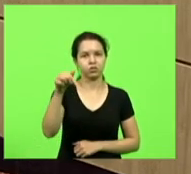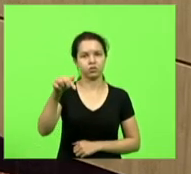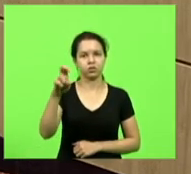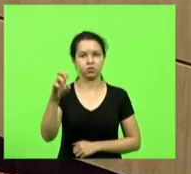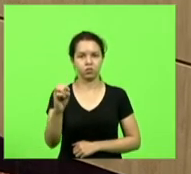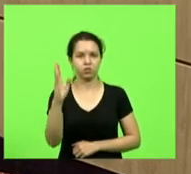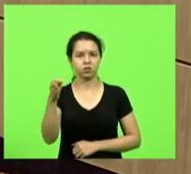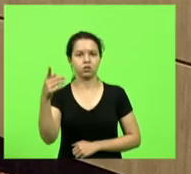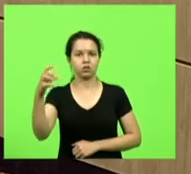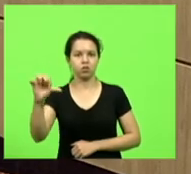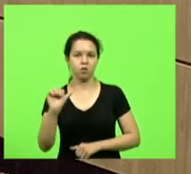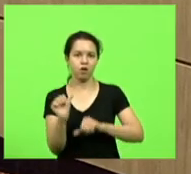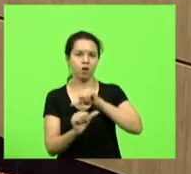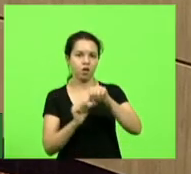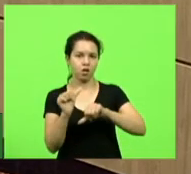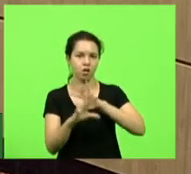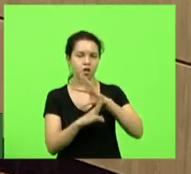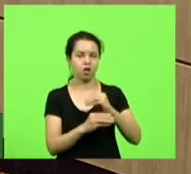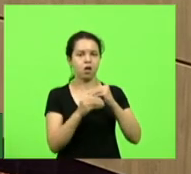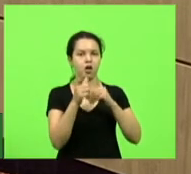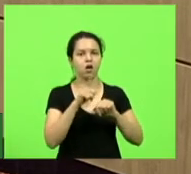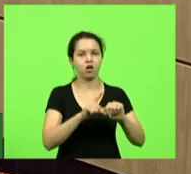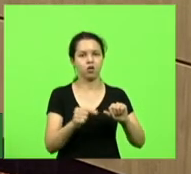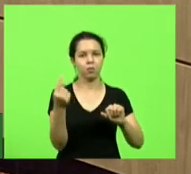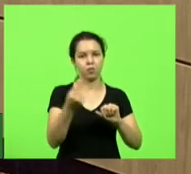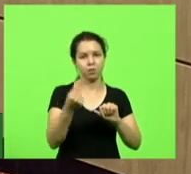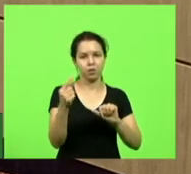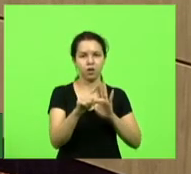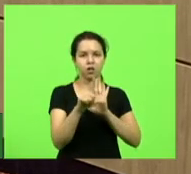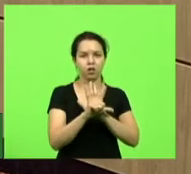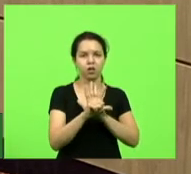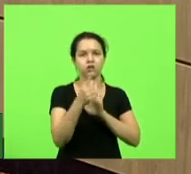17.750/2019, que altera a ementa e o artigo 1º da lei